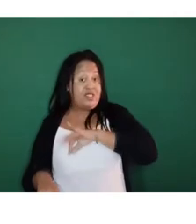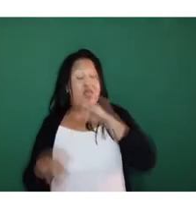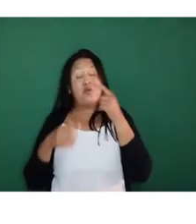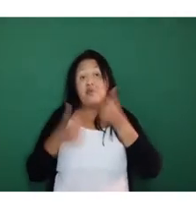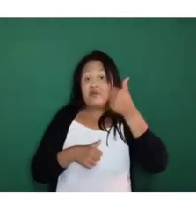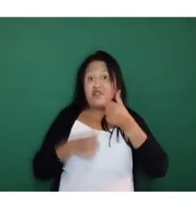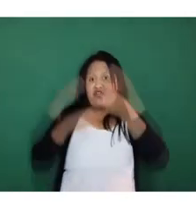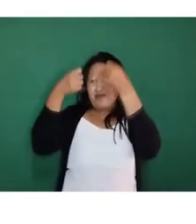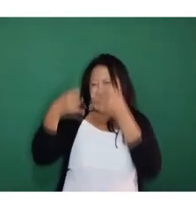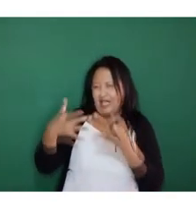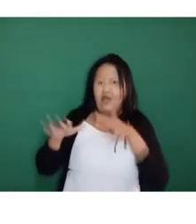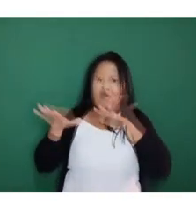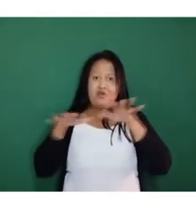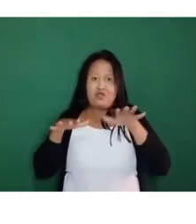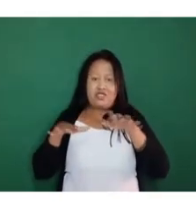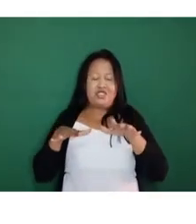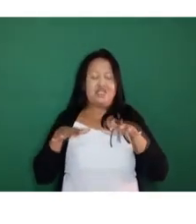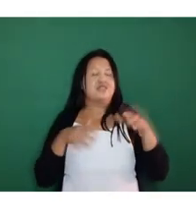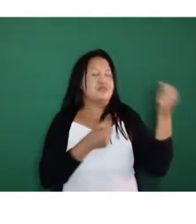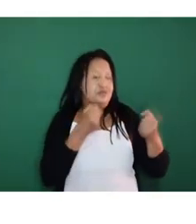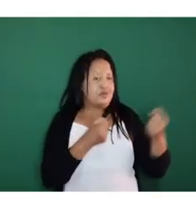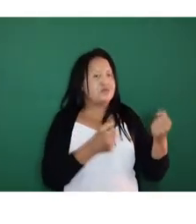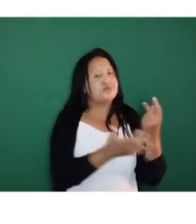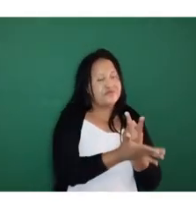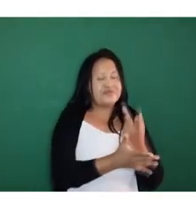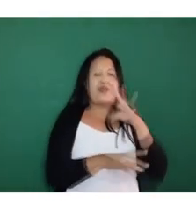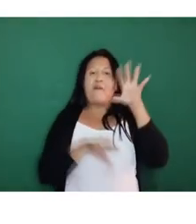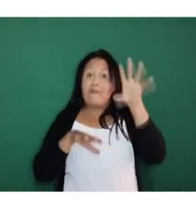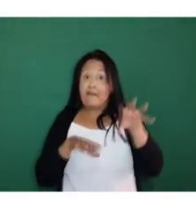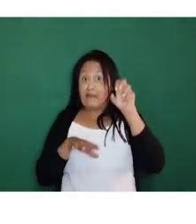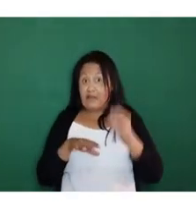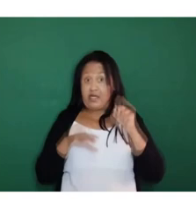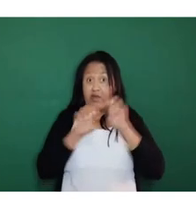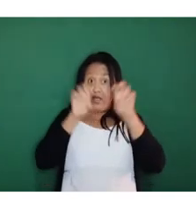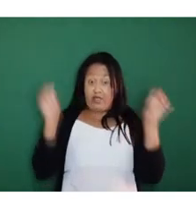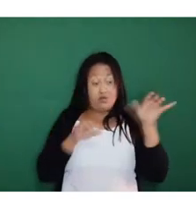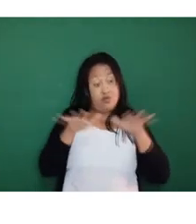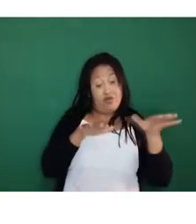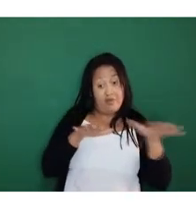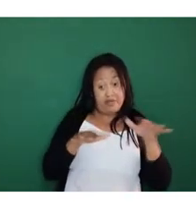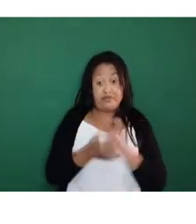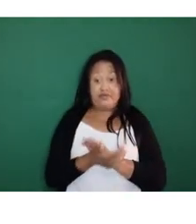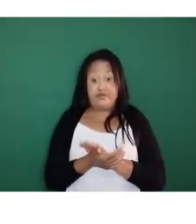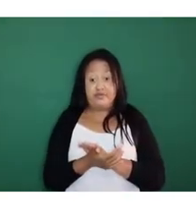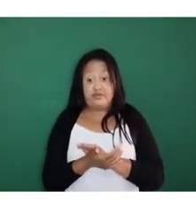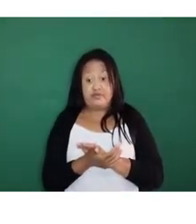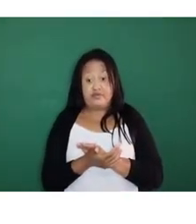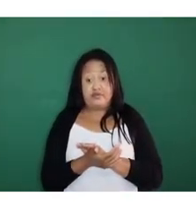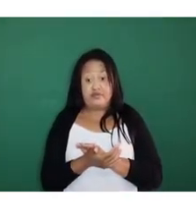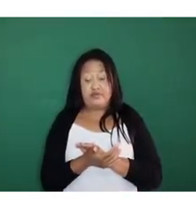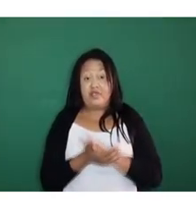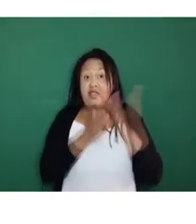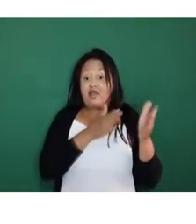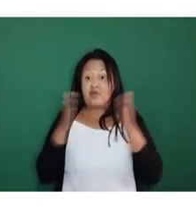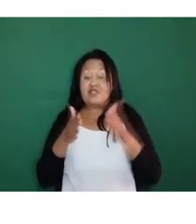primeiro descrever o movimento do motorista peguei a equação do movimento a função horária das